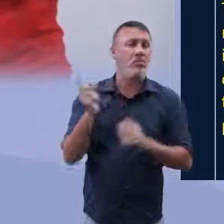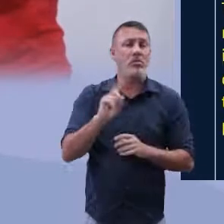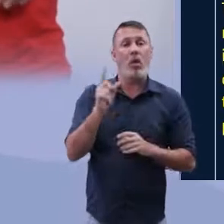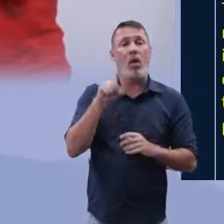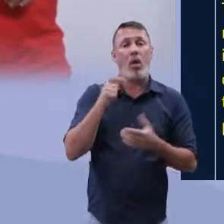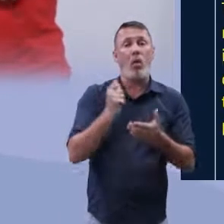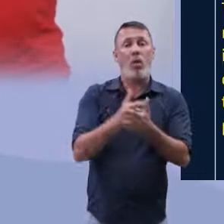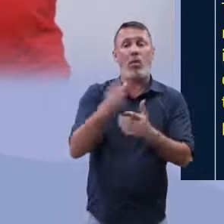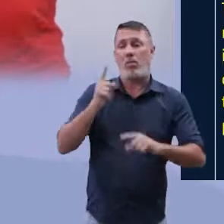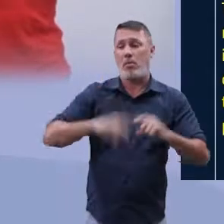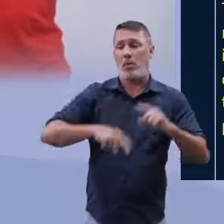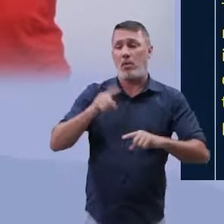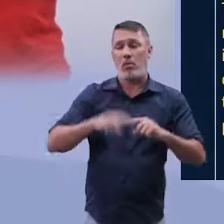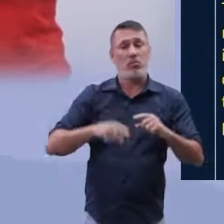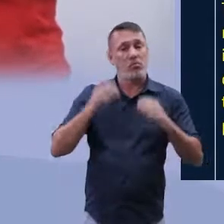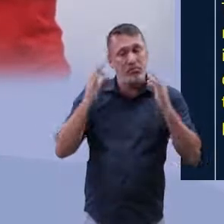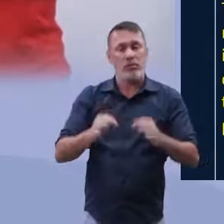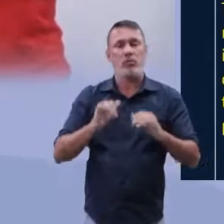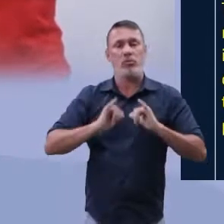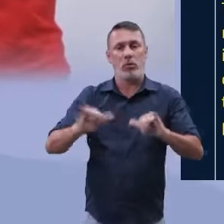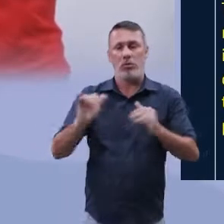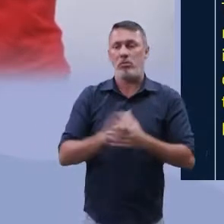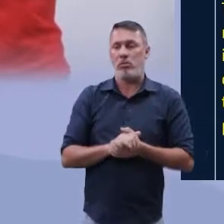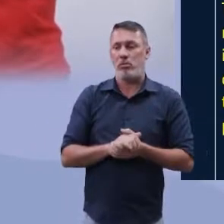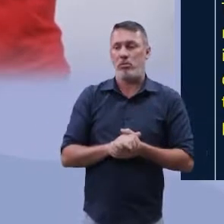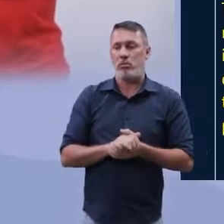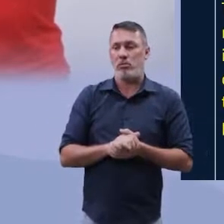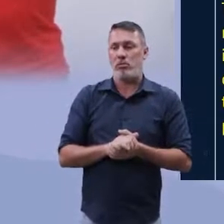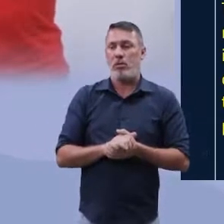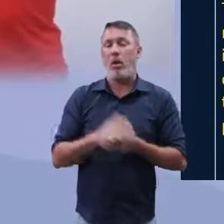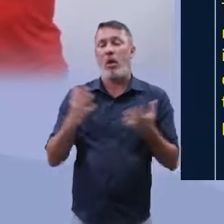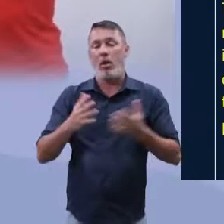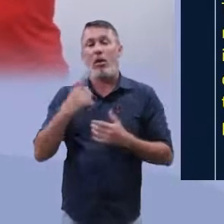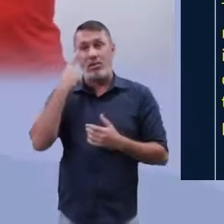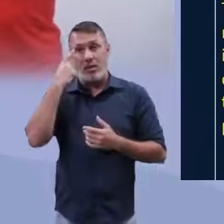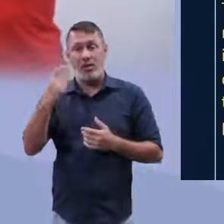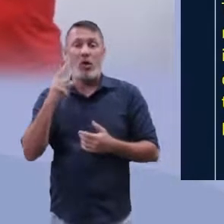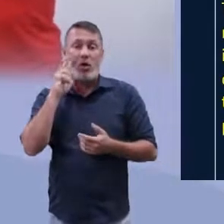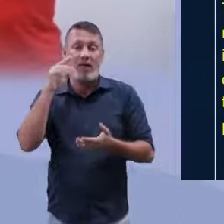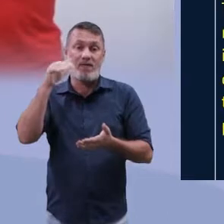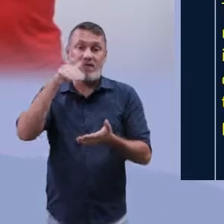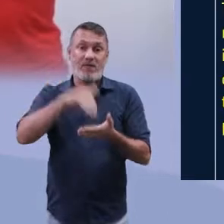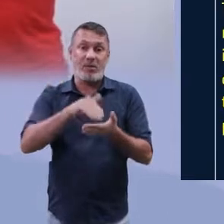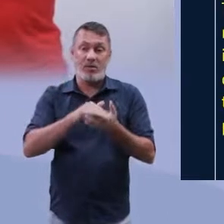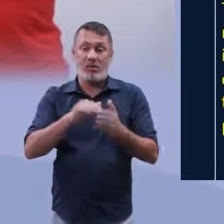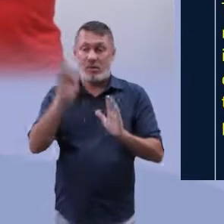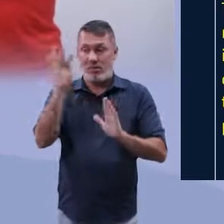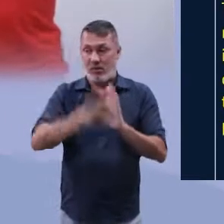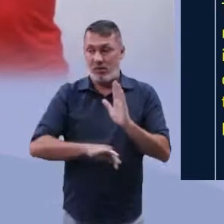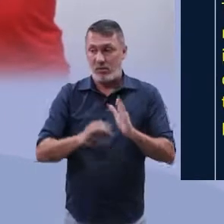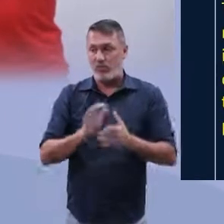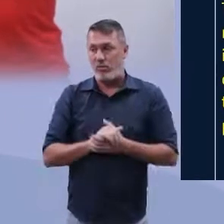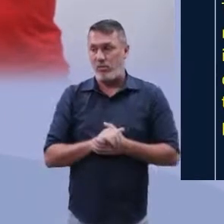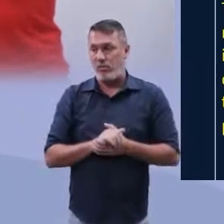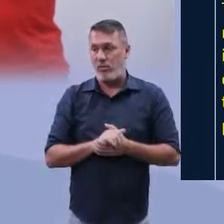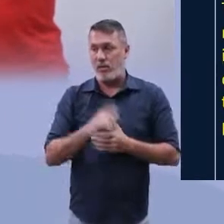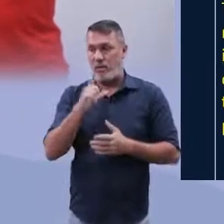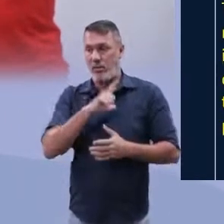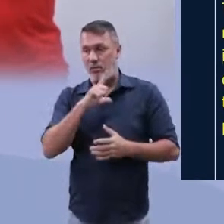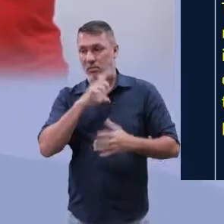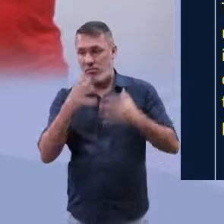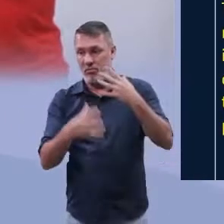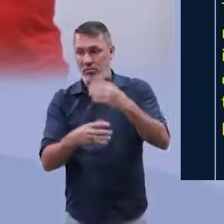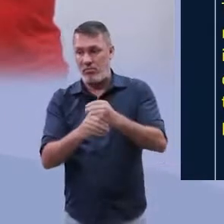A gente está falando de comprar produtos, né? Tá? E olha só que interessante lá no finalzinho. Consumers